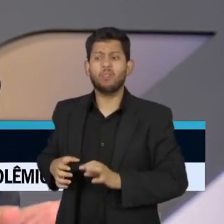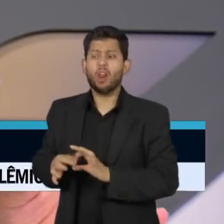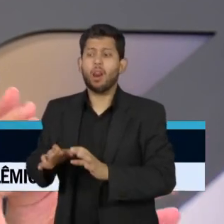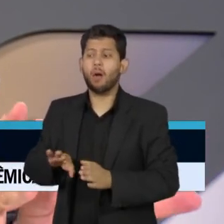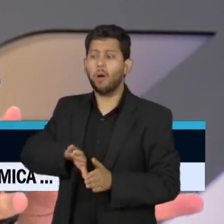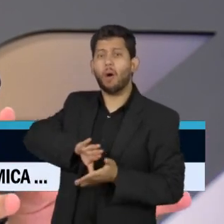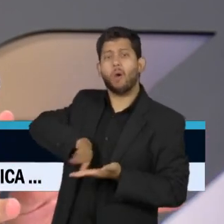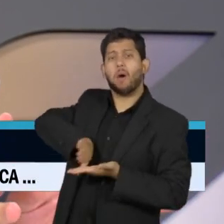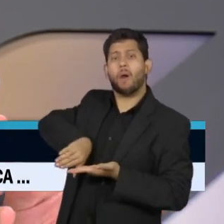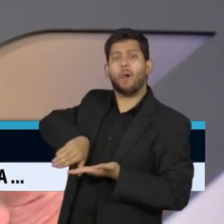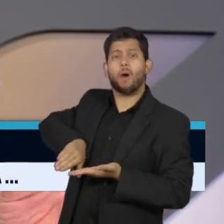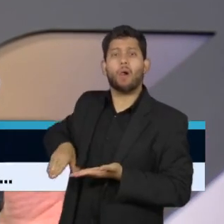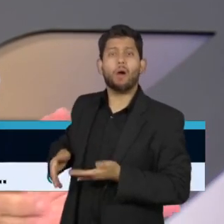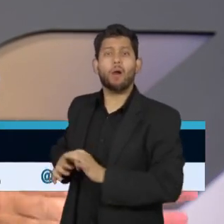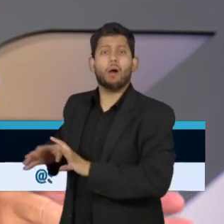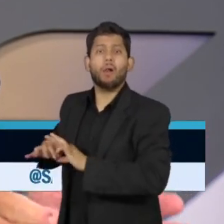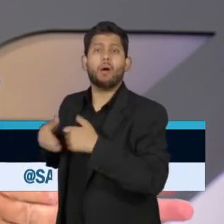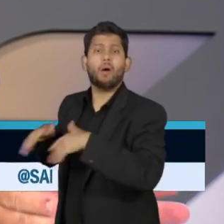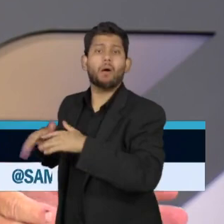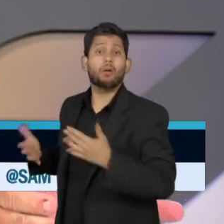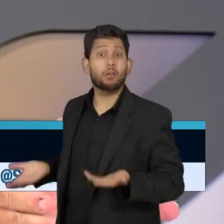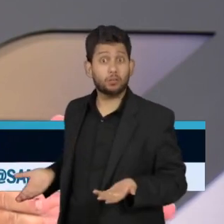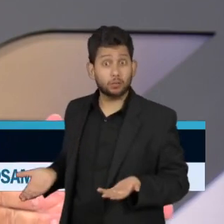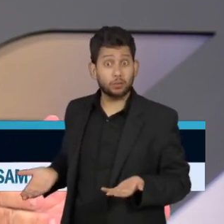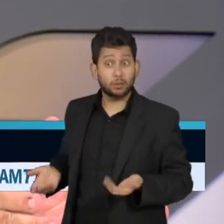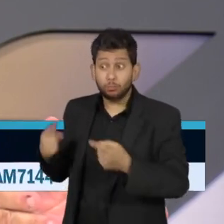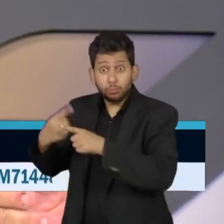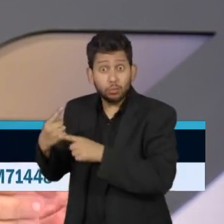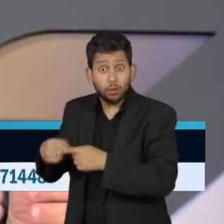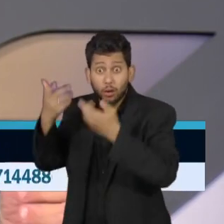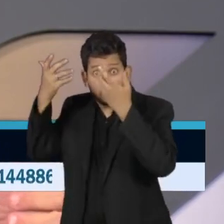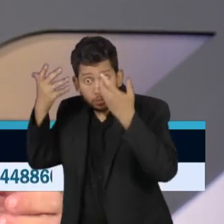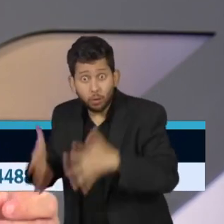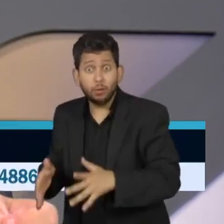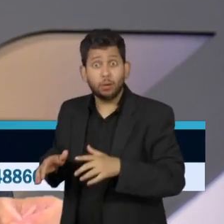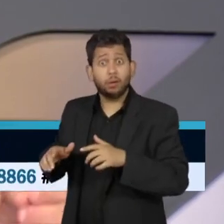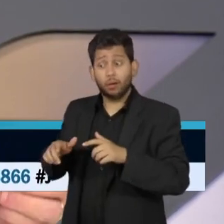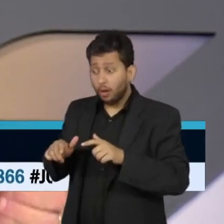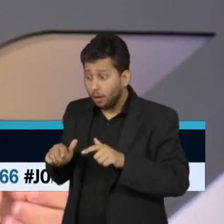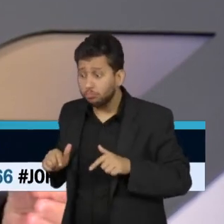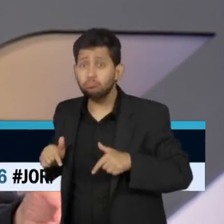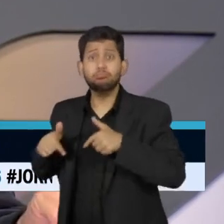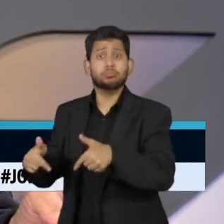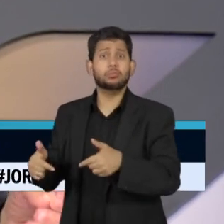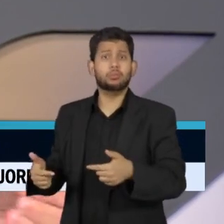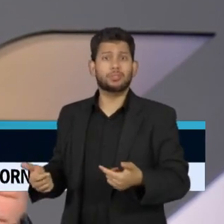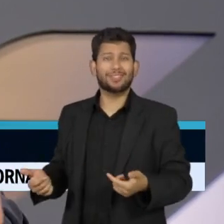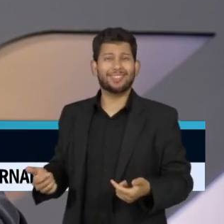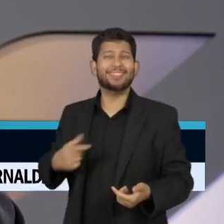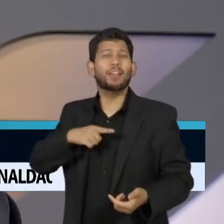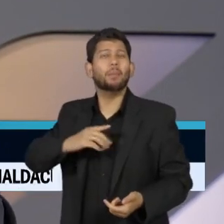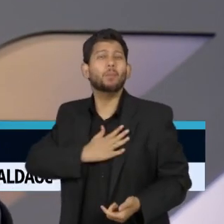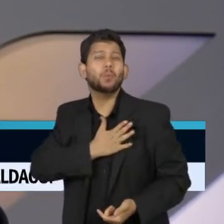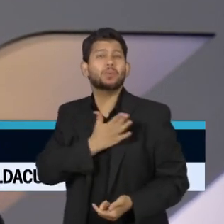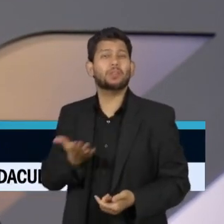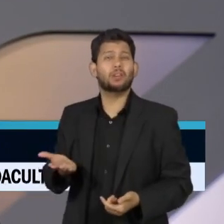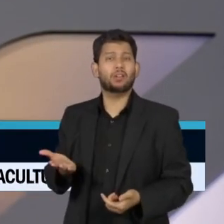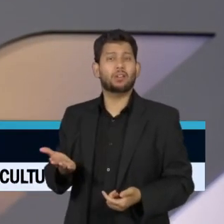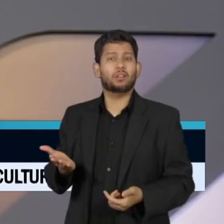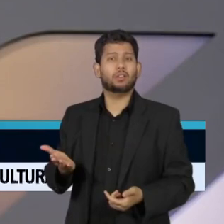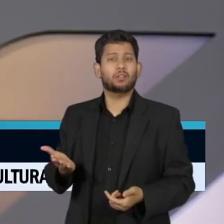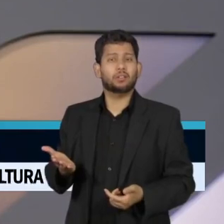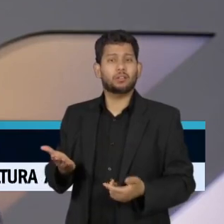conter as alterações que digamos, o preconceito existente e mudar,